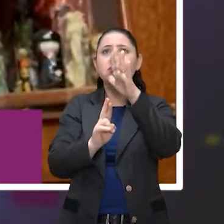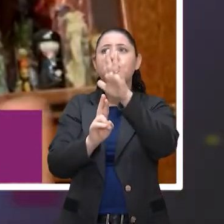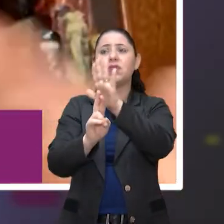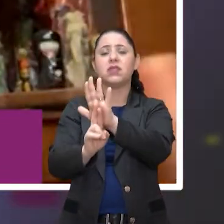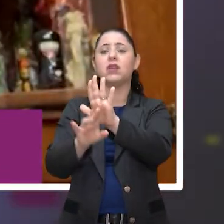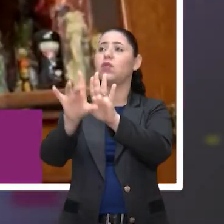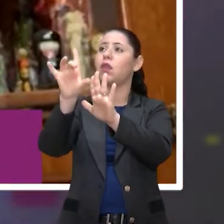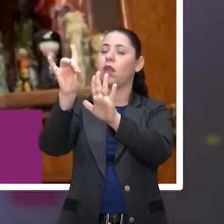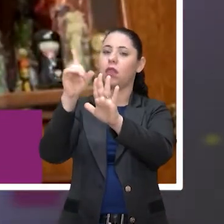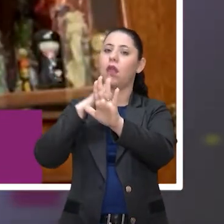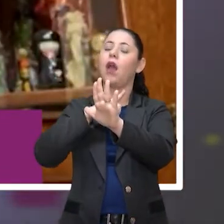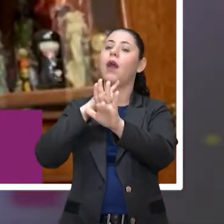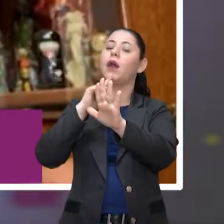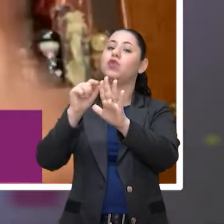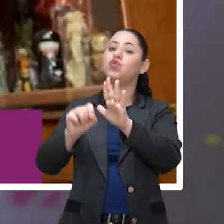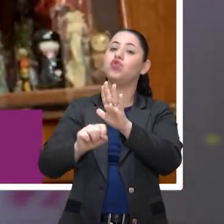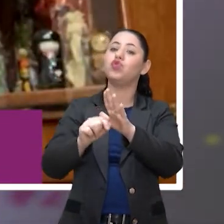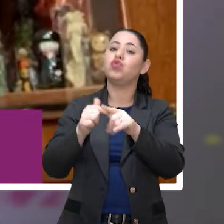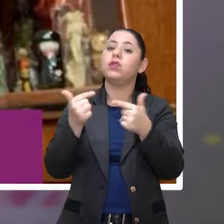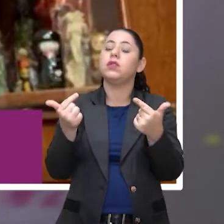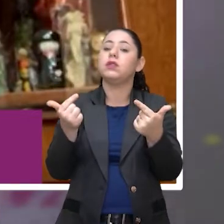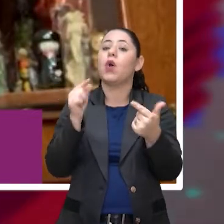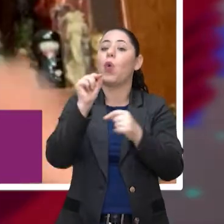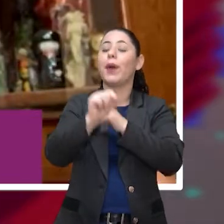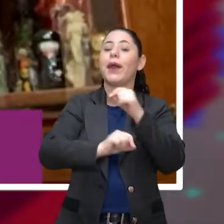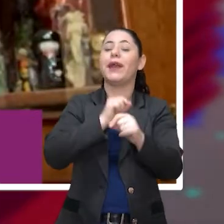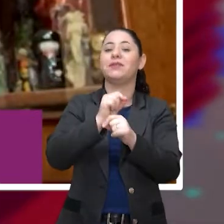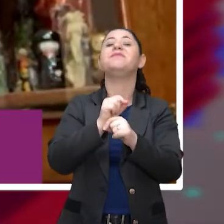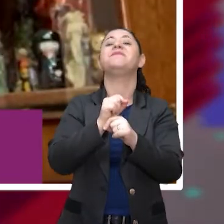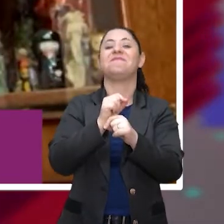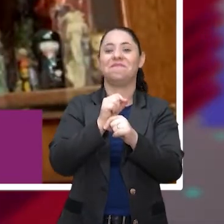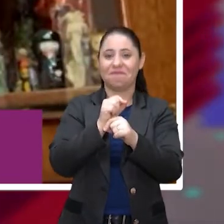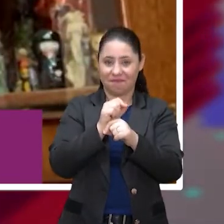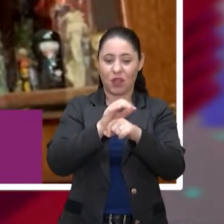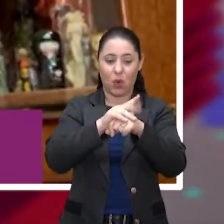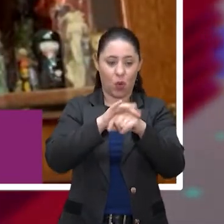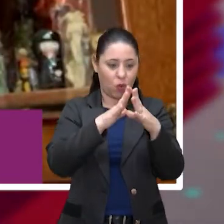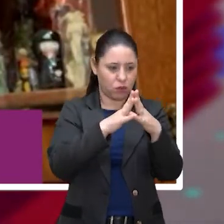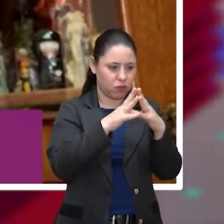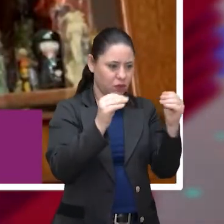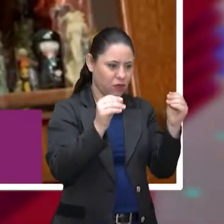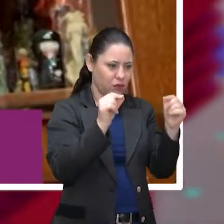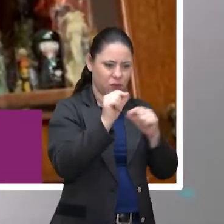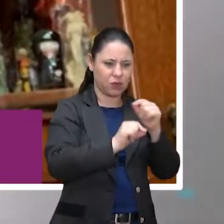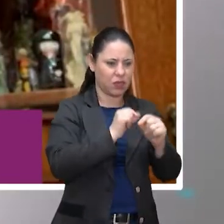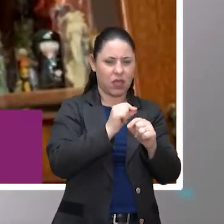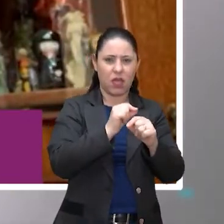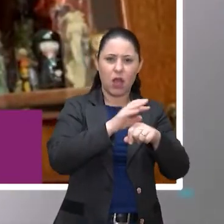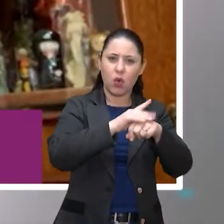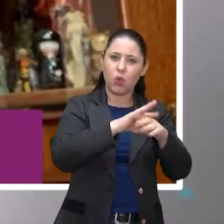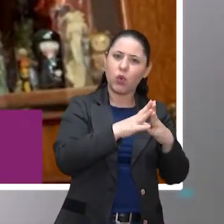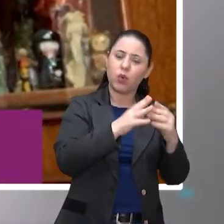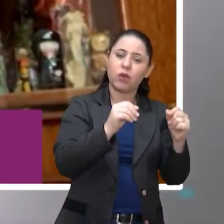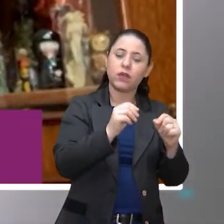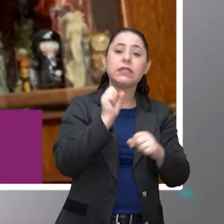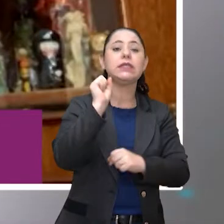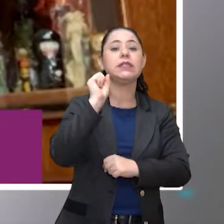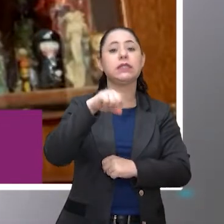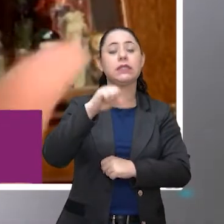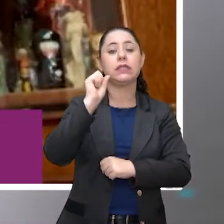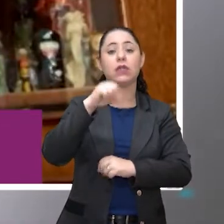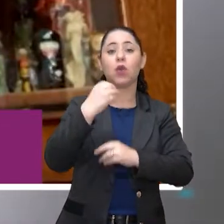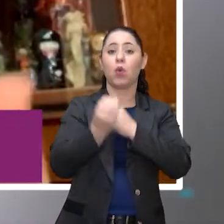Tem maior chance de cura e tem maior chance, vamos dizer assim, não é a questão a cura, e sim como